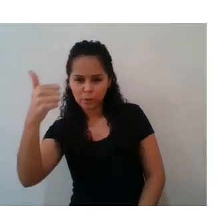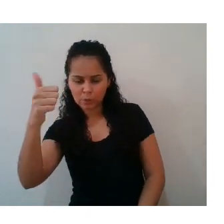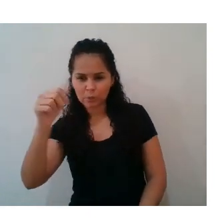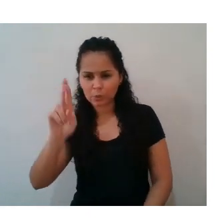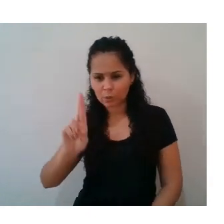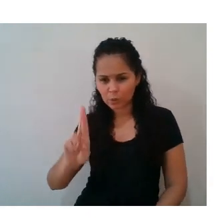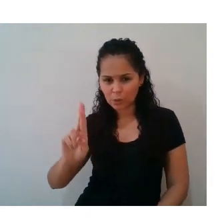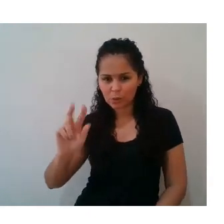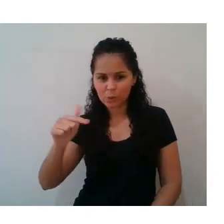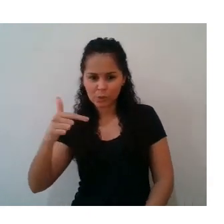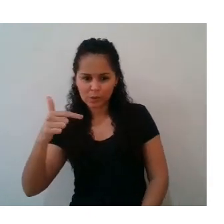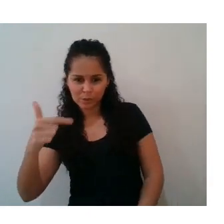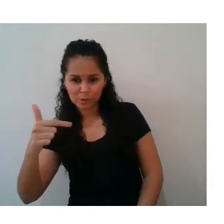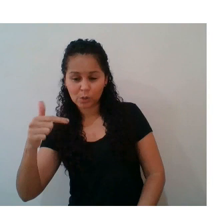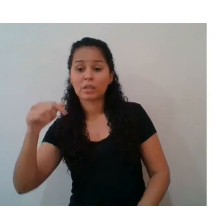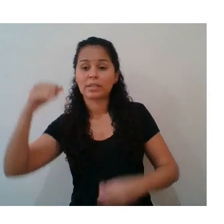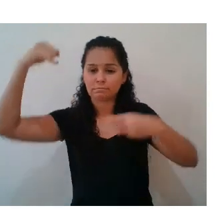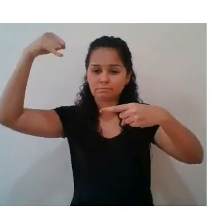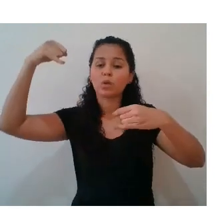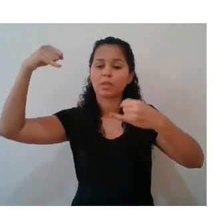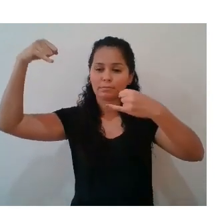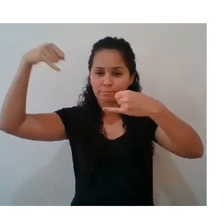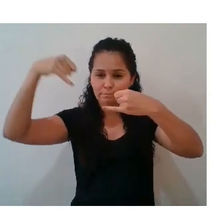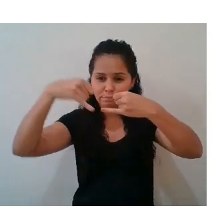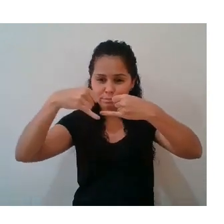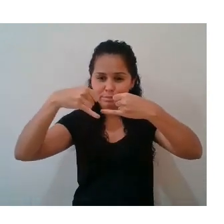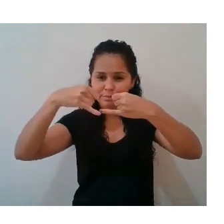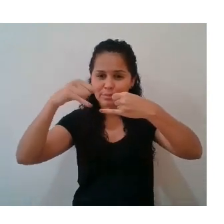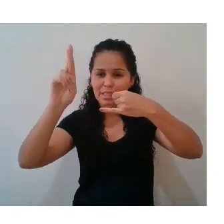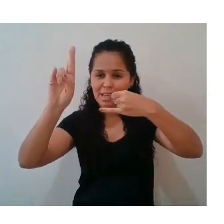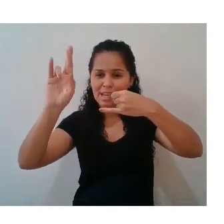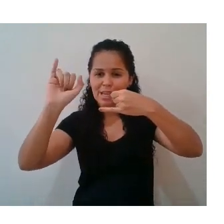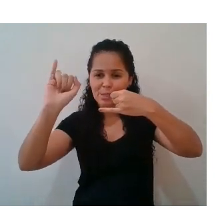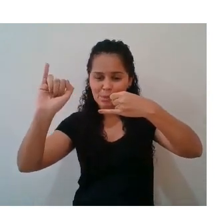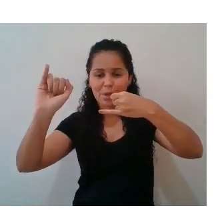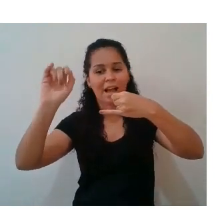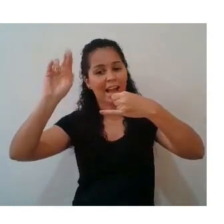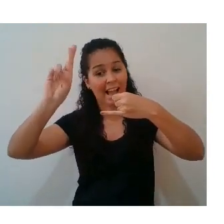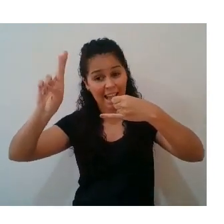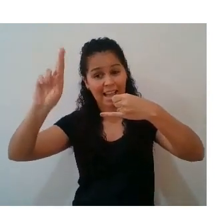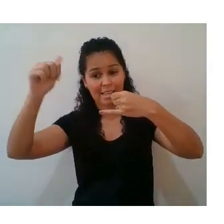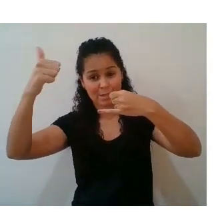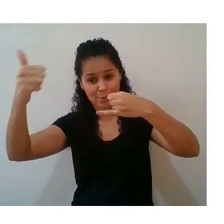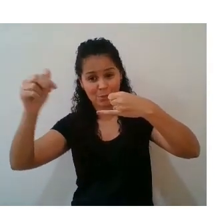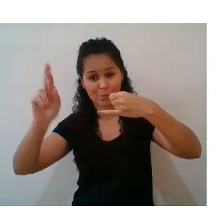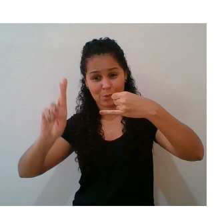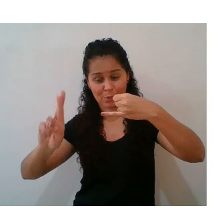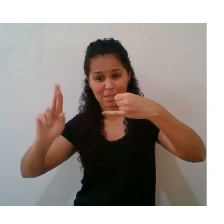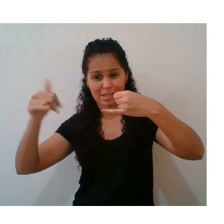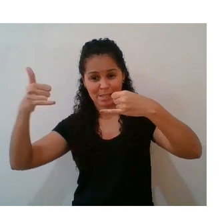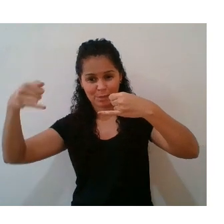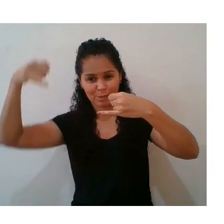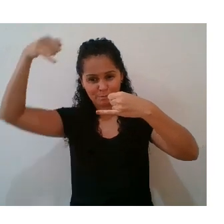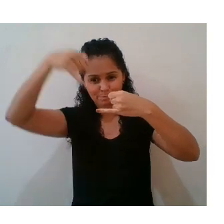a passagem por um nó. Eles se conectam num nó que passam mais de 2 fios, então eles não estão em série. E exatamente nesse nó